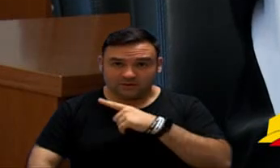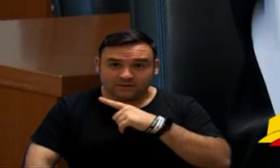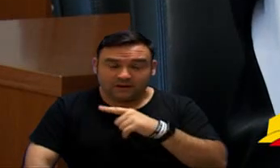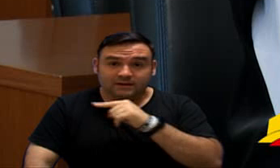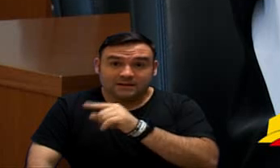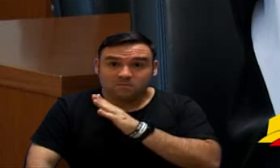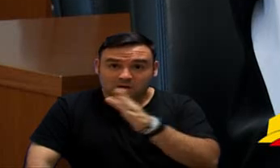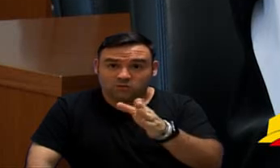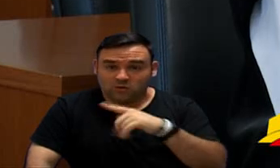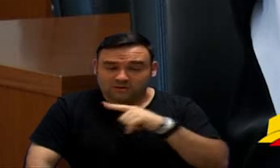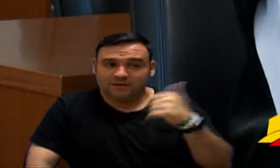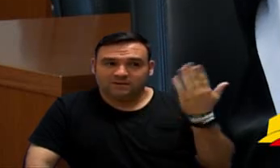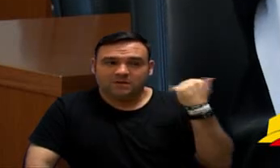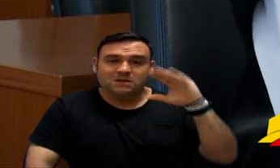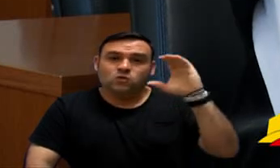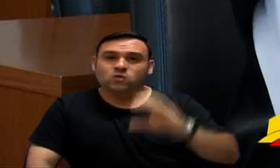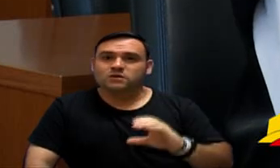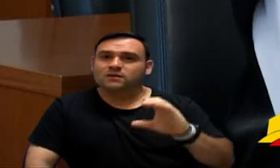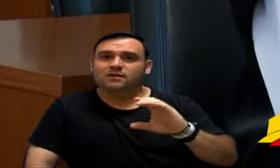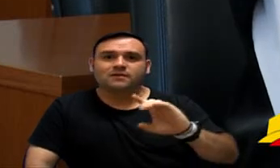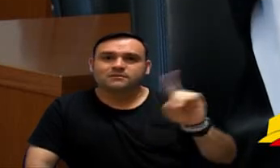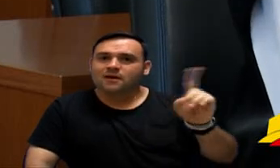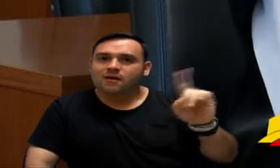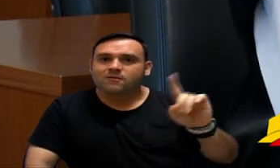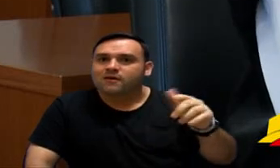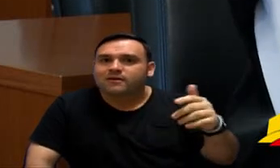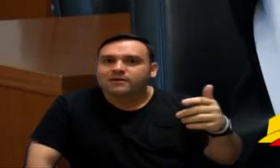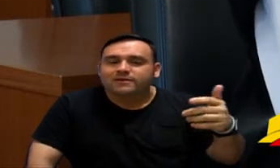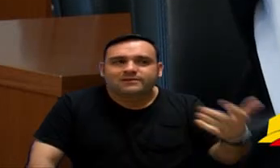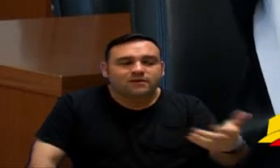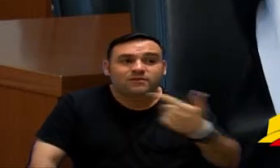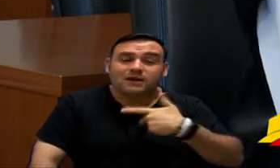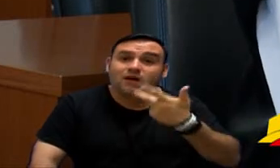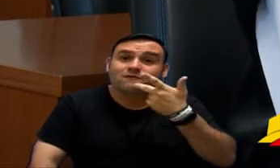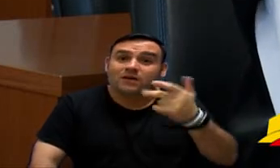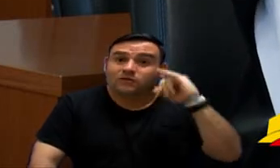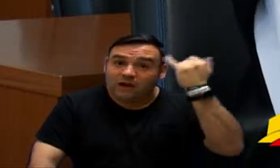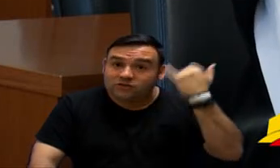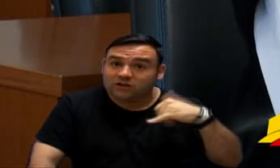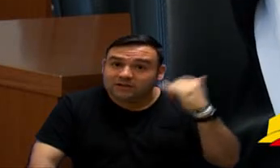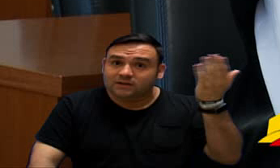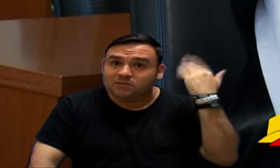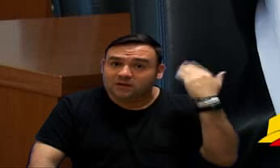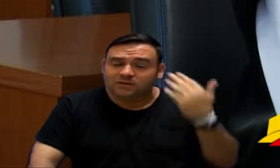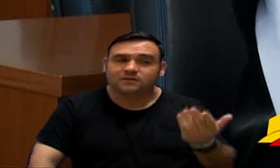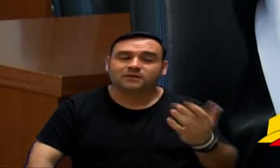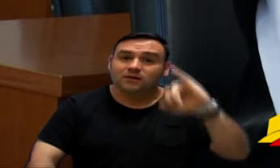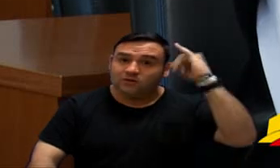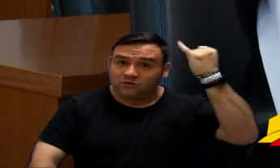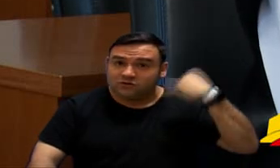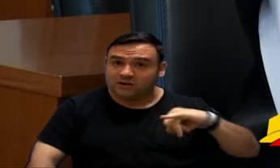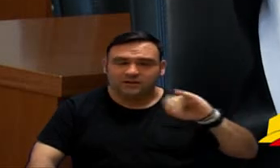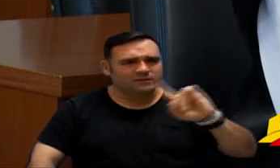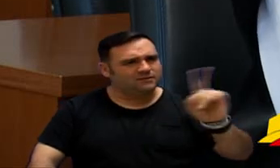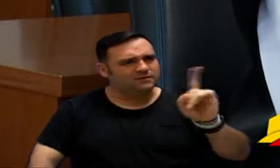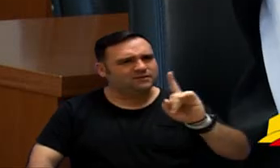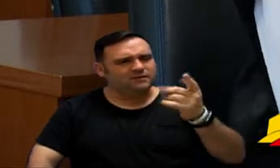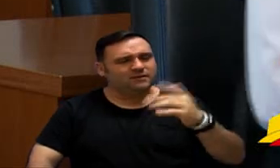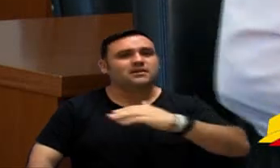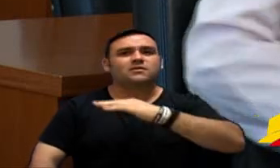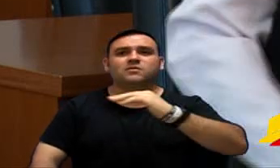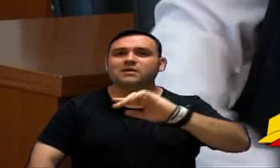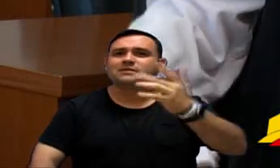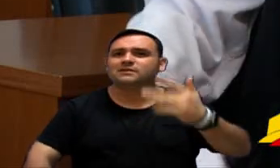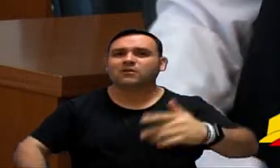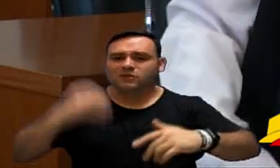Eles participaram? O Conselho teve não. alguma participação? Então, não, estou dizendo da Jaqueline. Sim, vereador. Não da Jaqueline, não, que não foram chamar. Então,